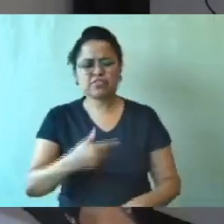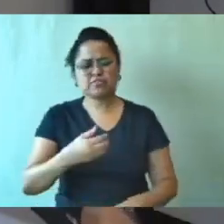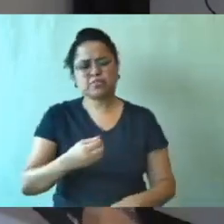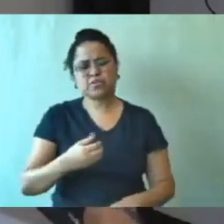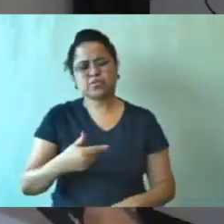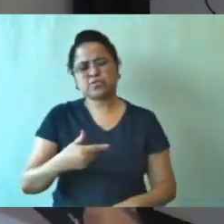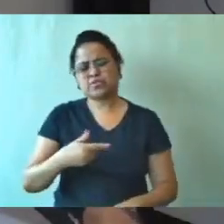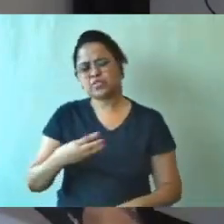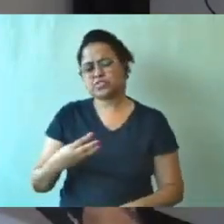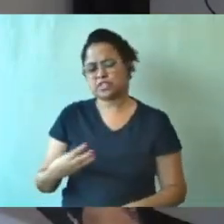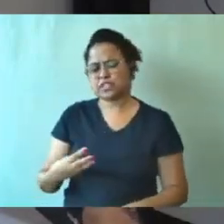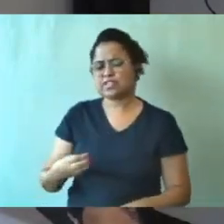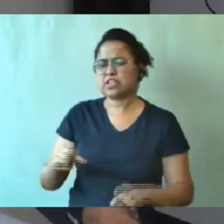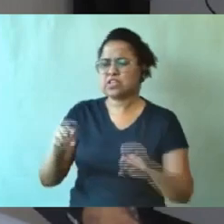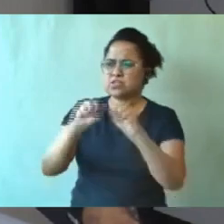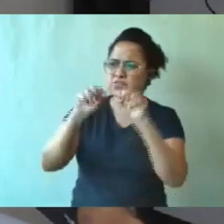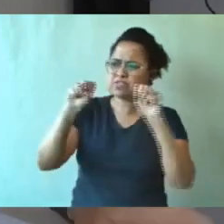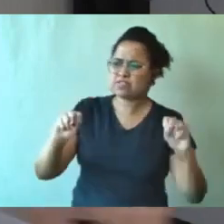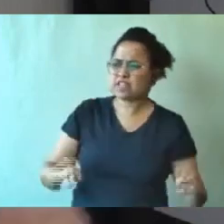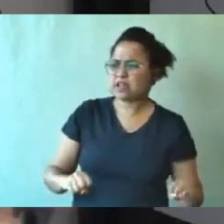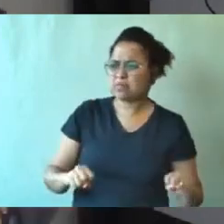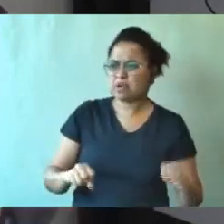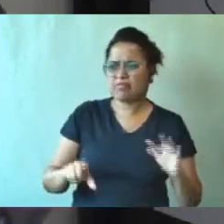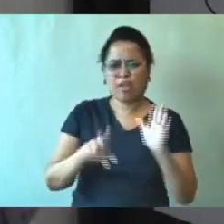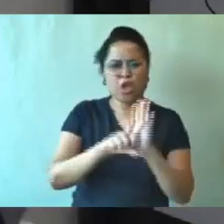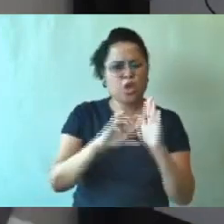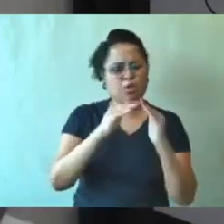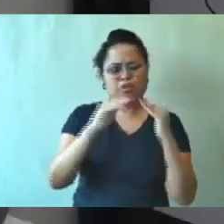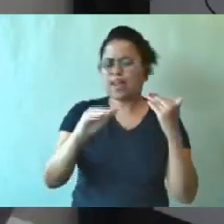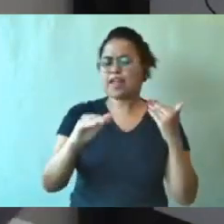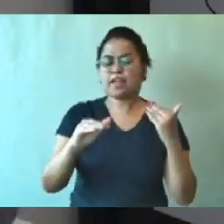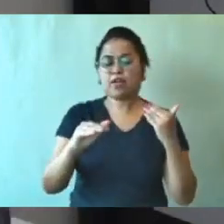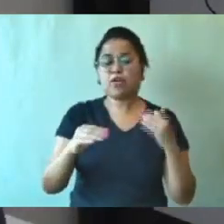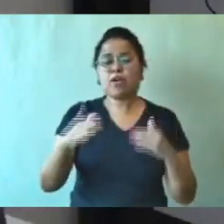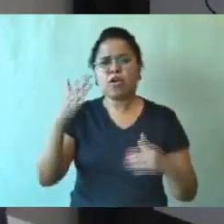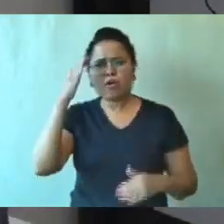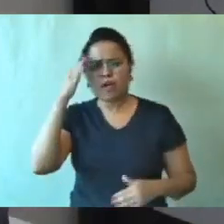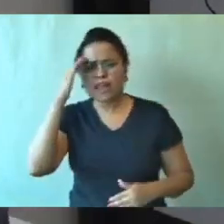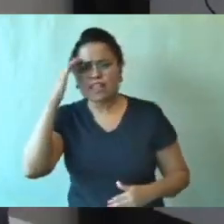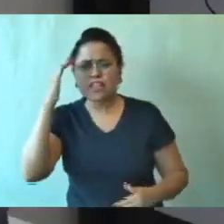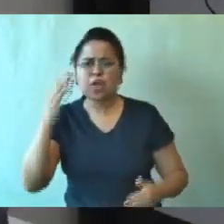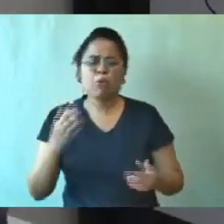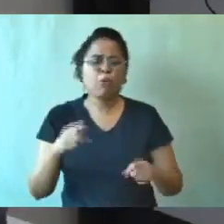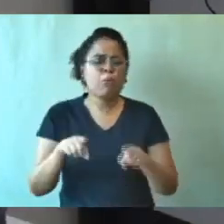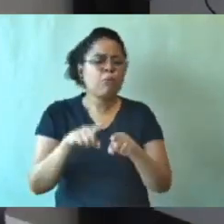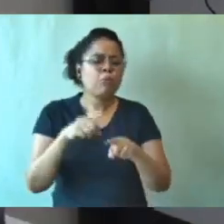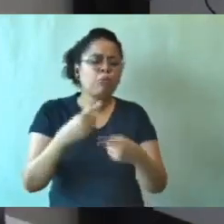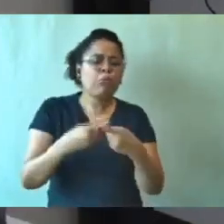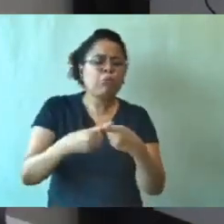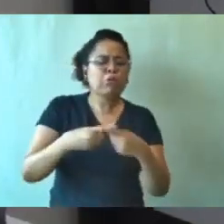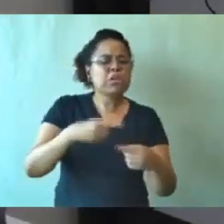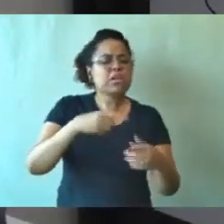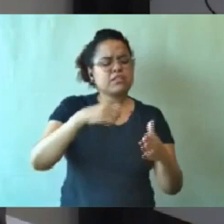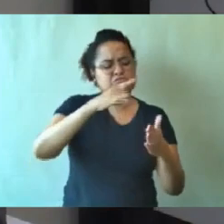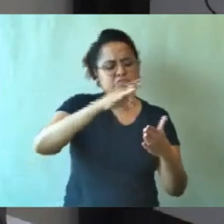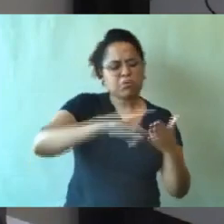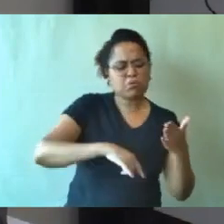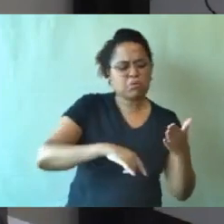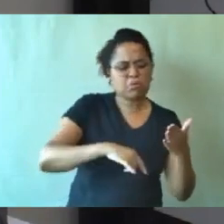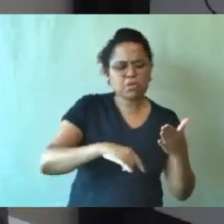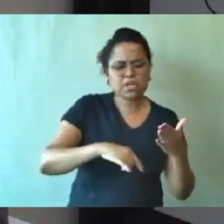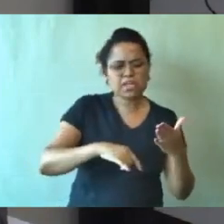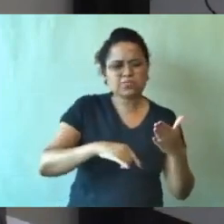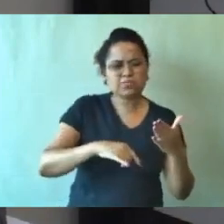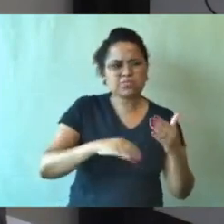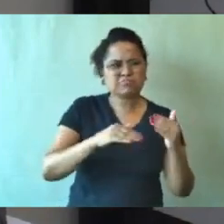irregular. Eu quero entender por que que esses documentos não casam, não batem as situações. O senhor já nos explicou